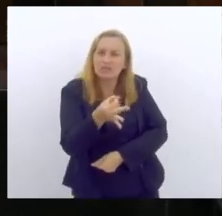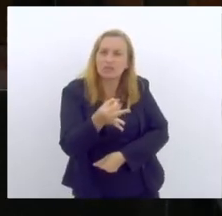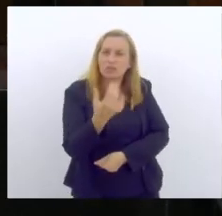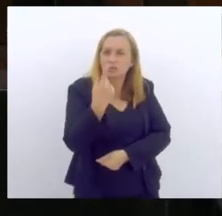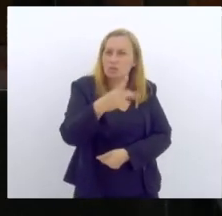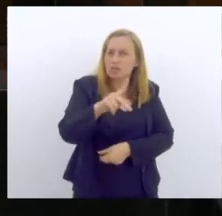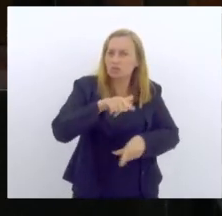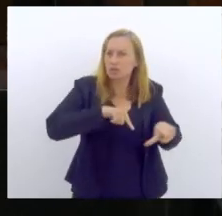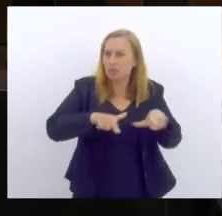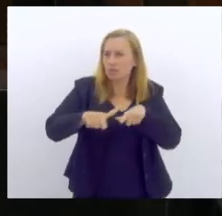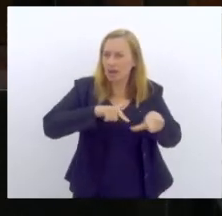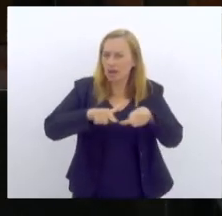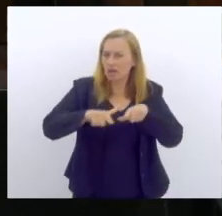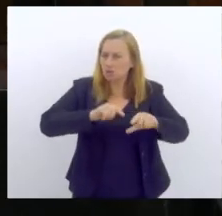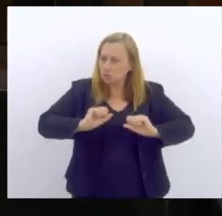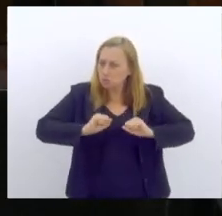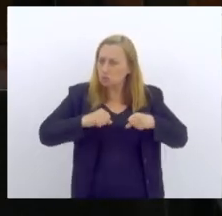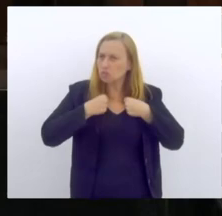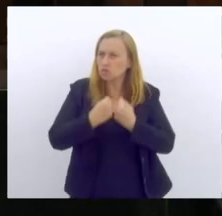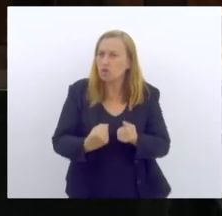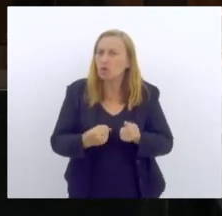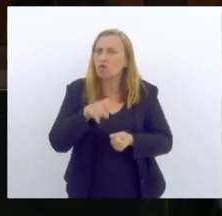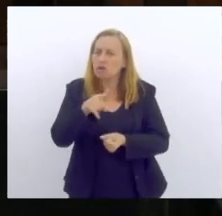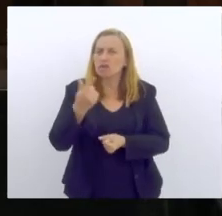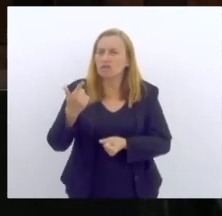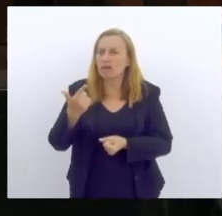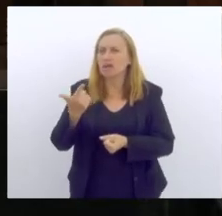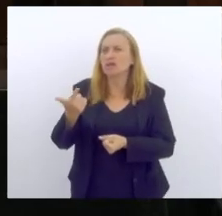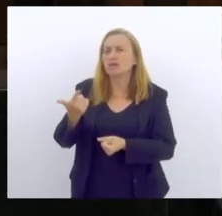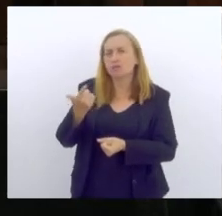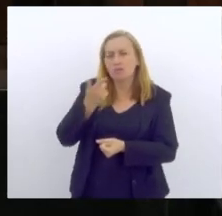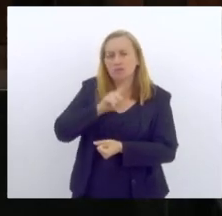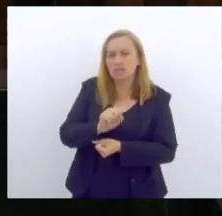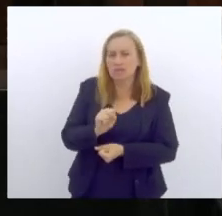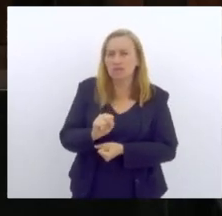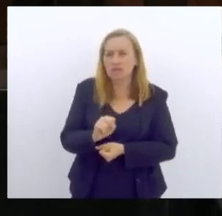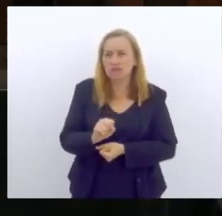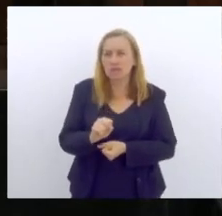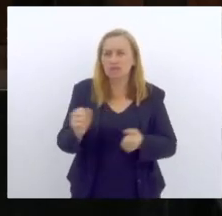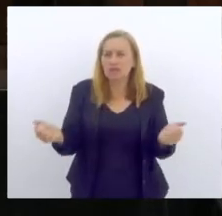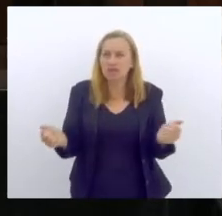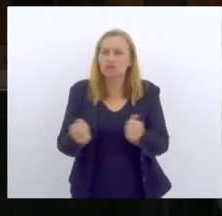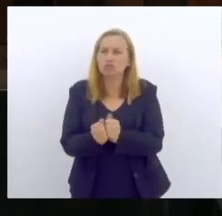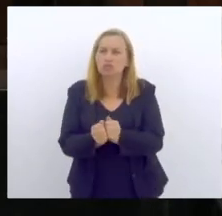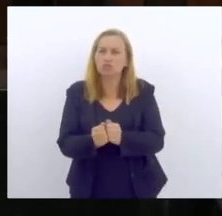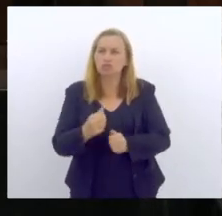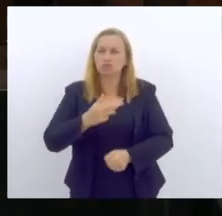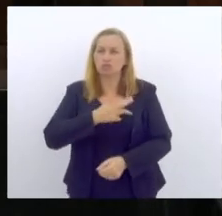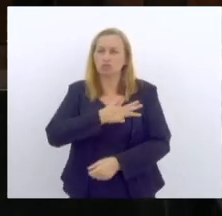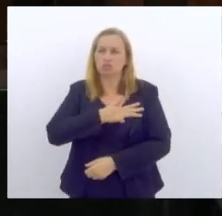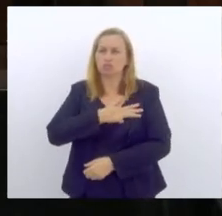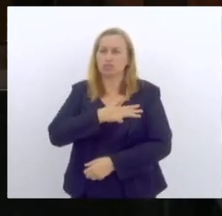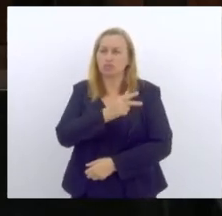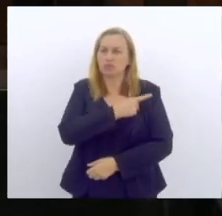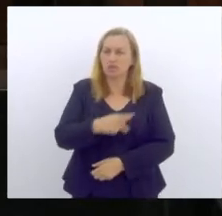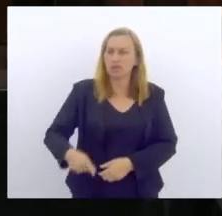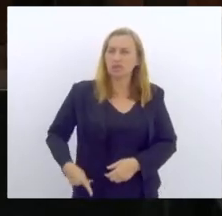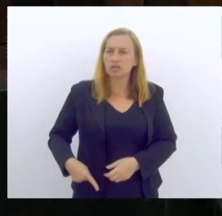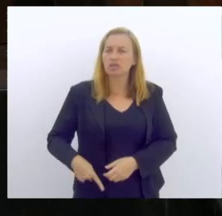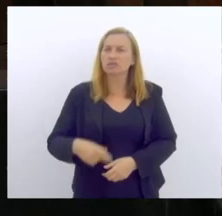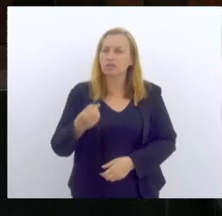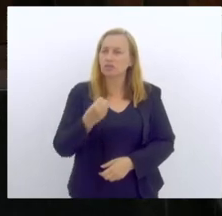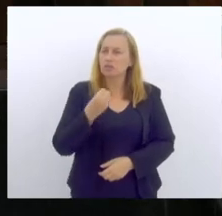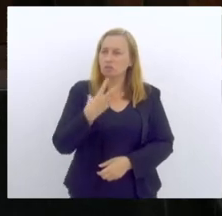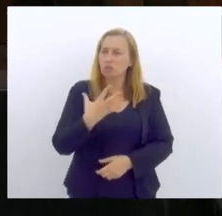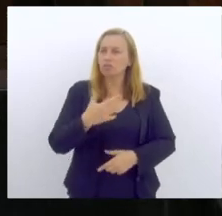com a sua com a sua habilidade você vai colaborar com um presidente Lula para que a gente possa fazer uma hora